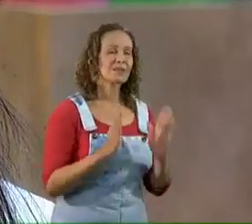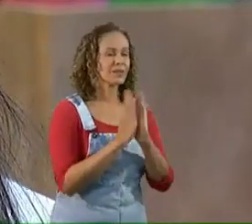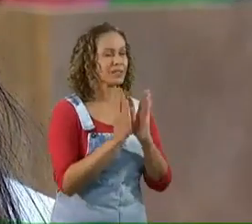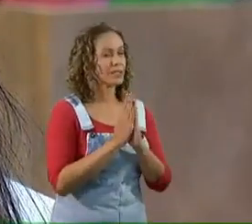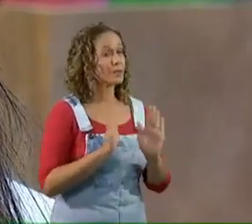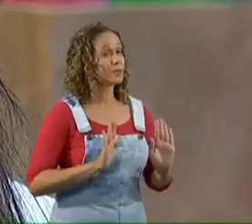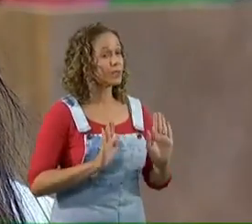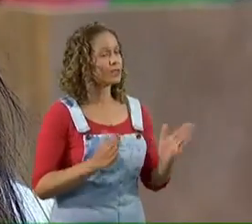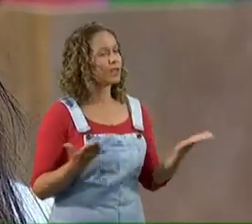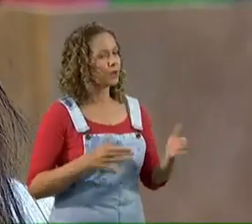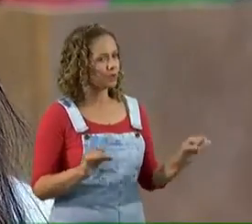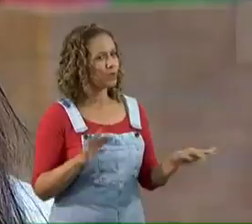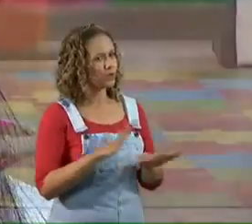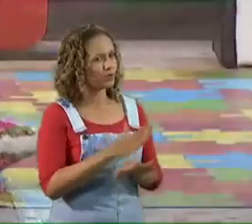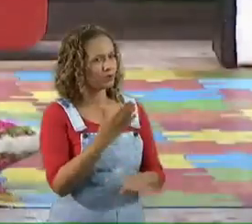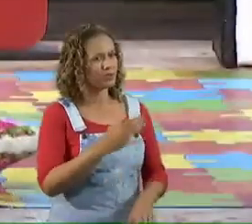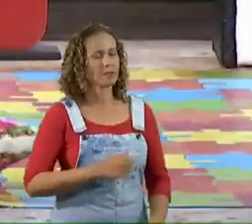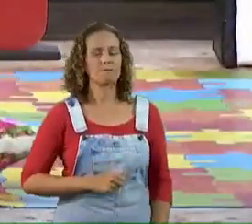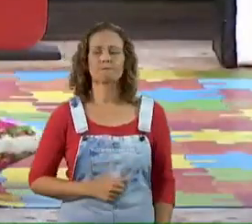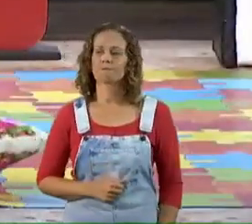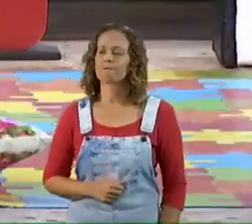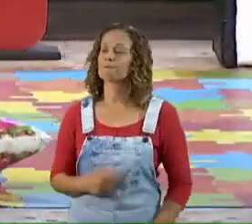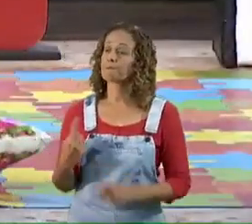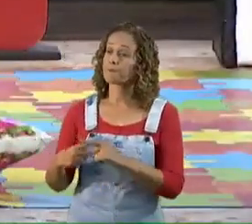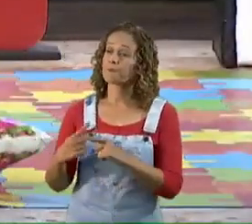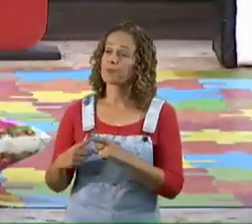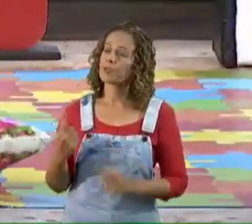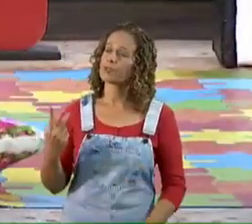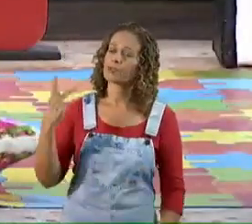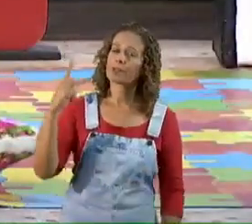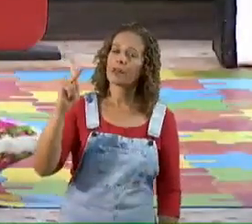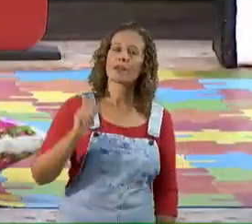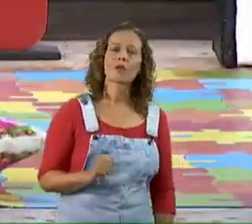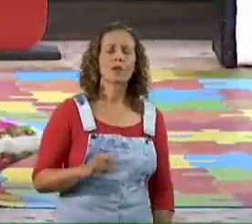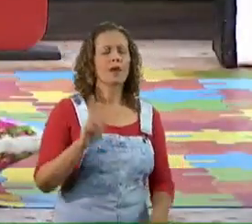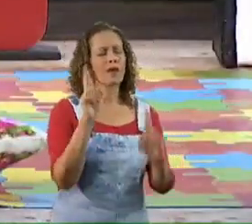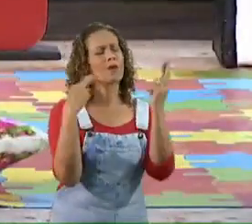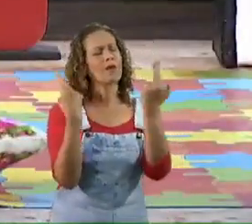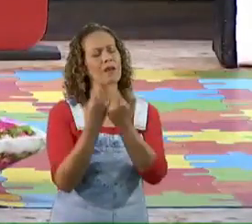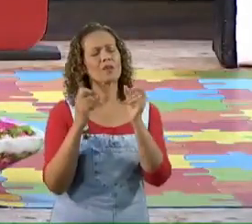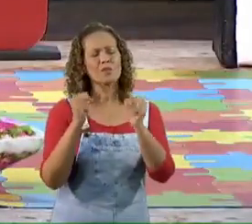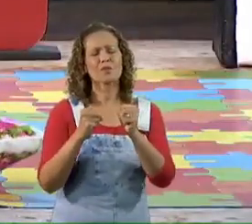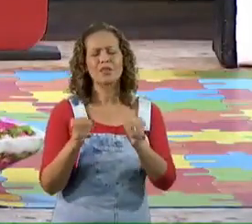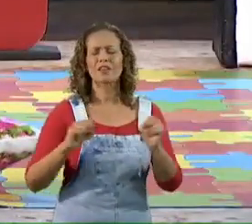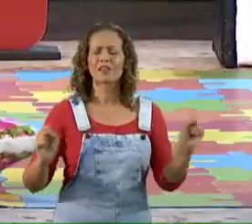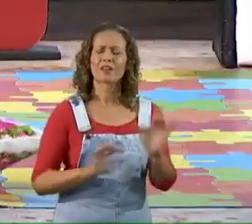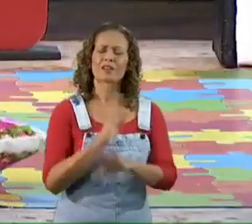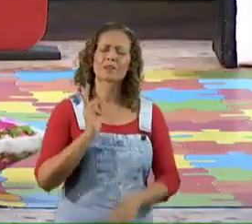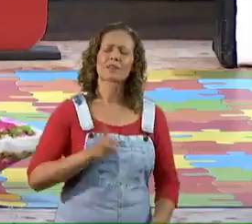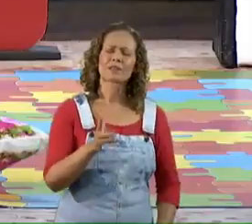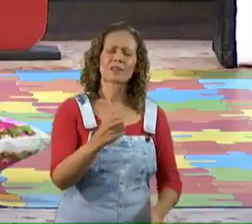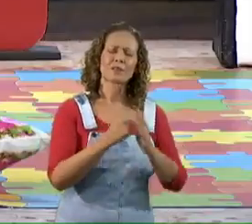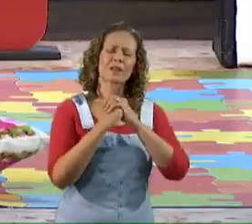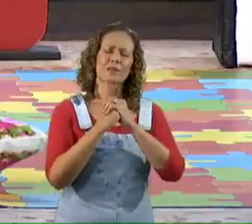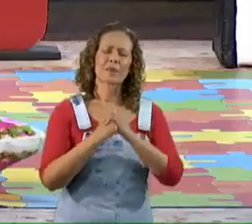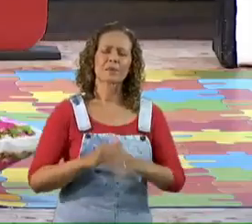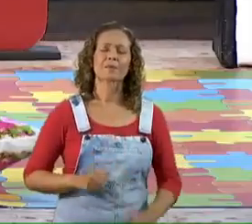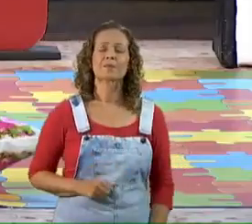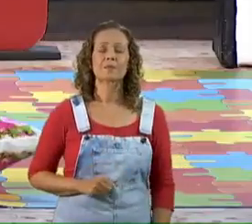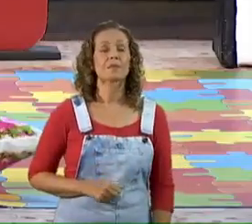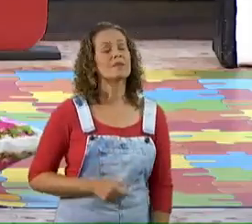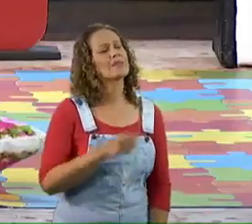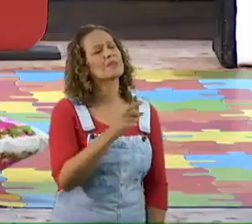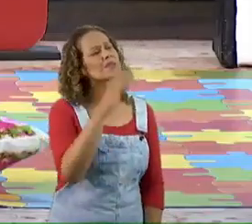Mas agora pode terminar. Porque teu é o reino, o poder e a glória para todo sempre. Amém. Você sabe o que me